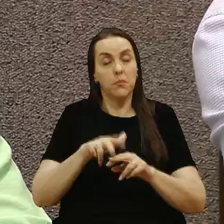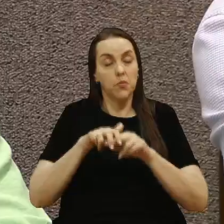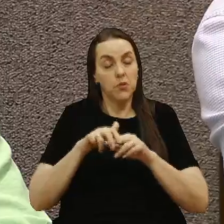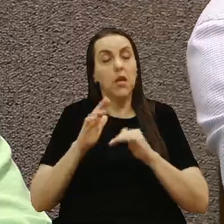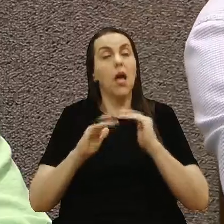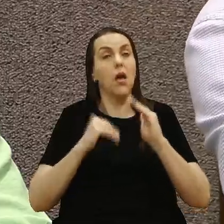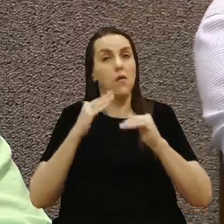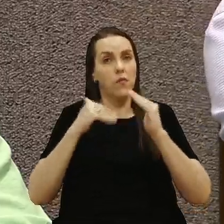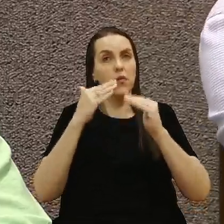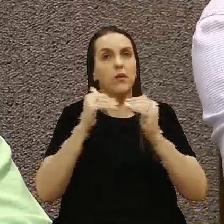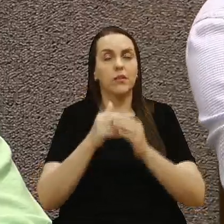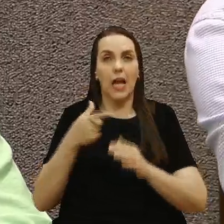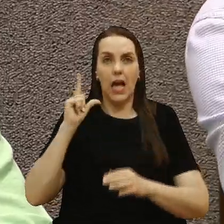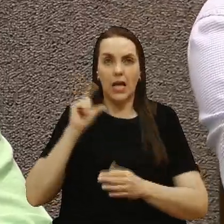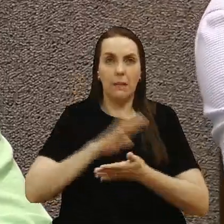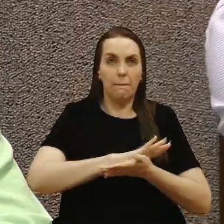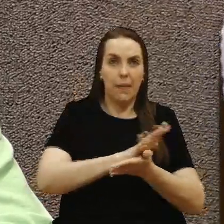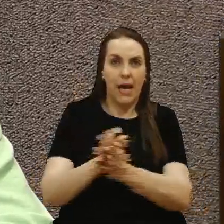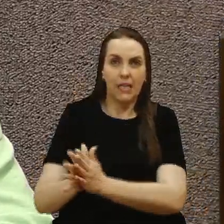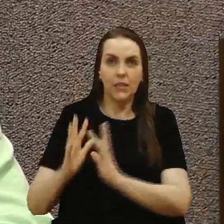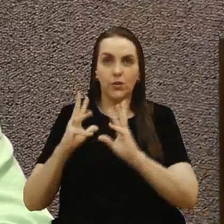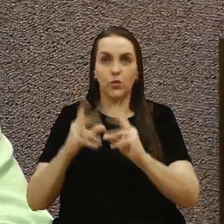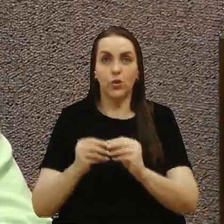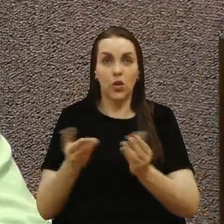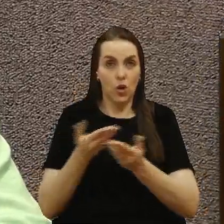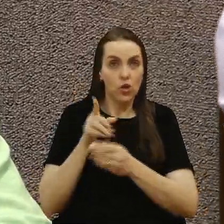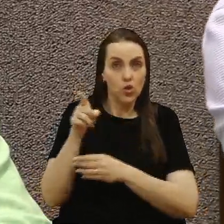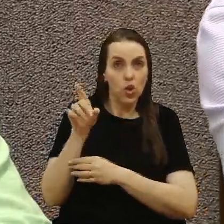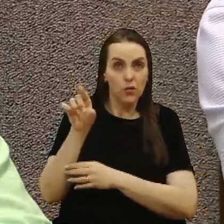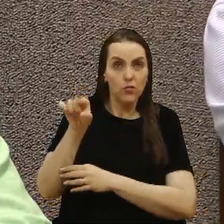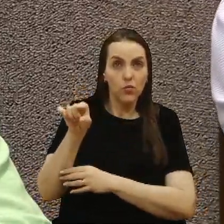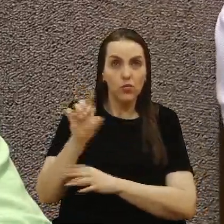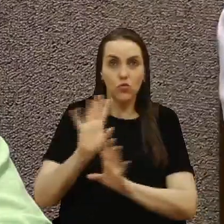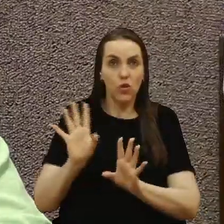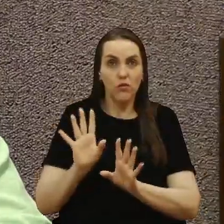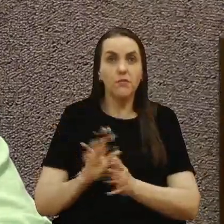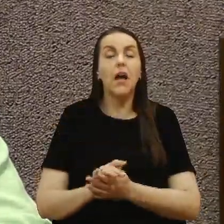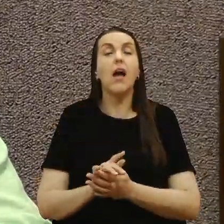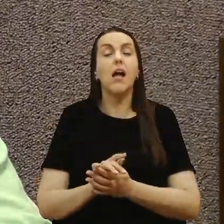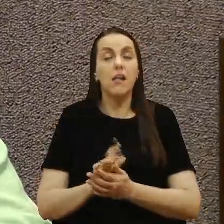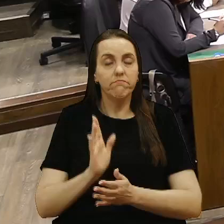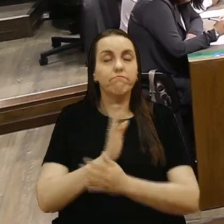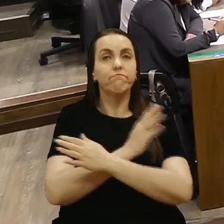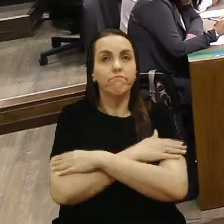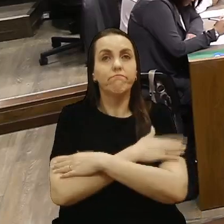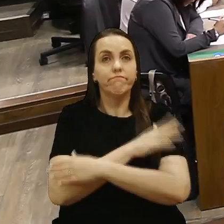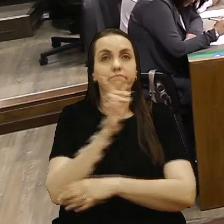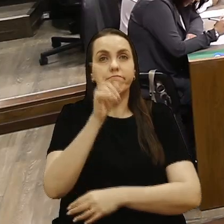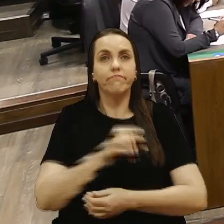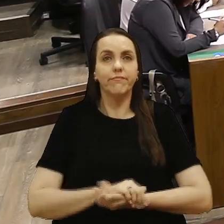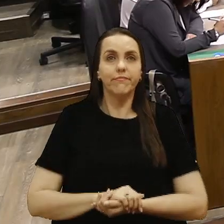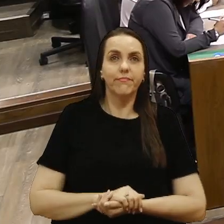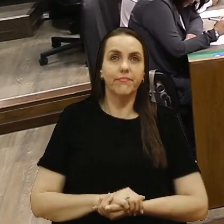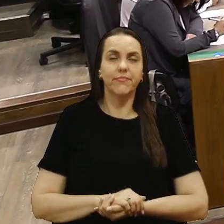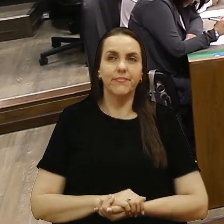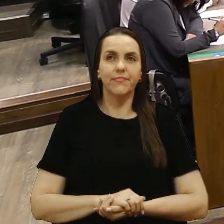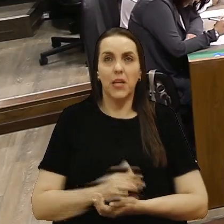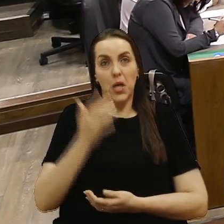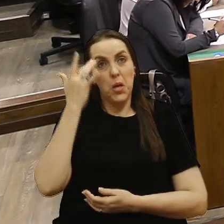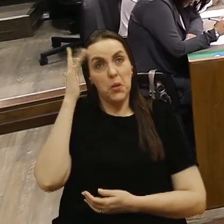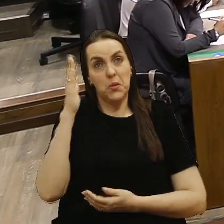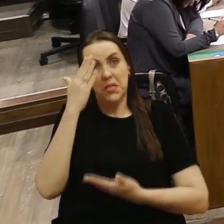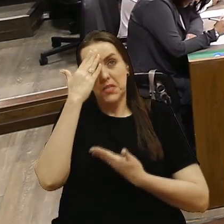evoluindo. Antes era para matar todos, agora seria só o senhor, né? Então, um abraço. Acho que, não sei se eu agradeço ou se